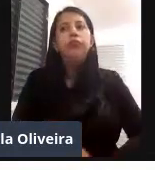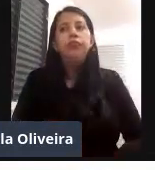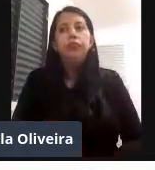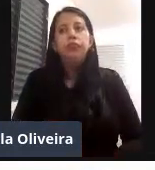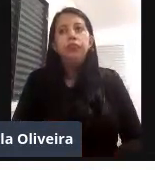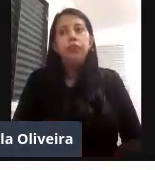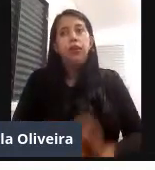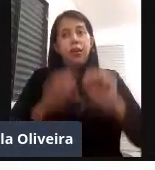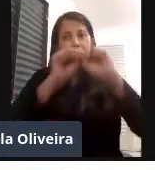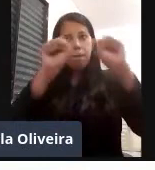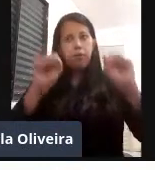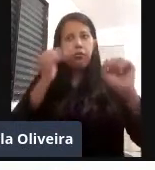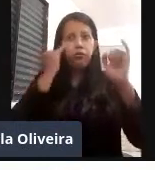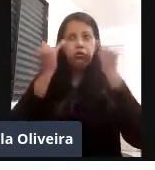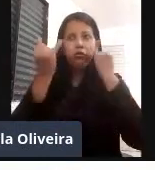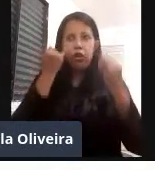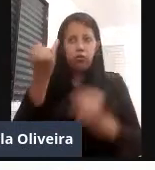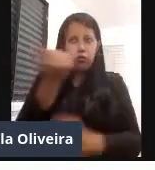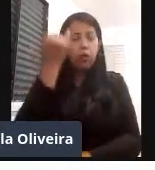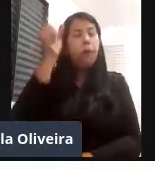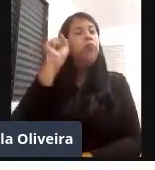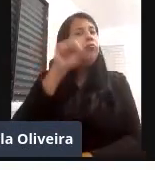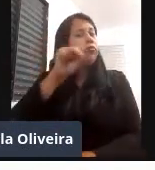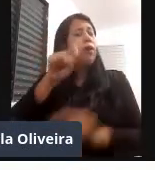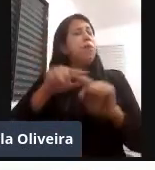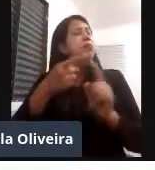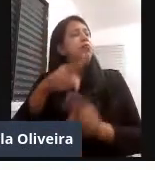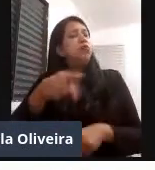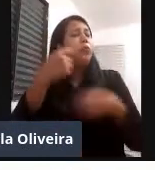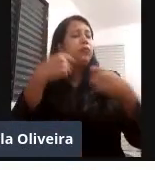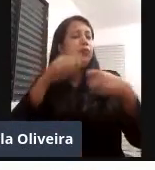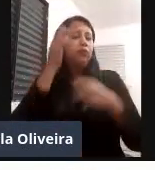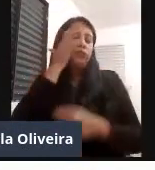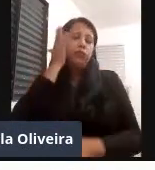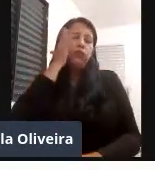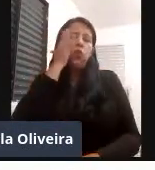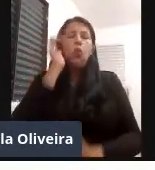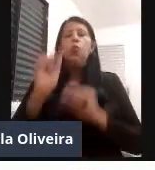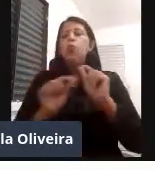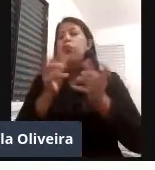precisa entender o que você quer pesquisar e você precisa